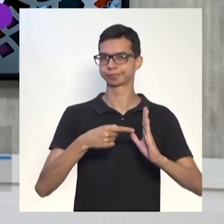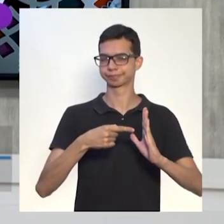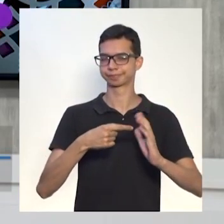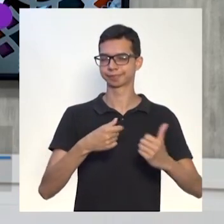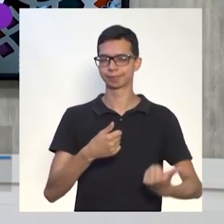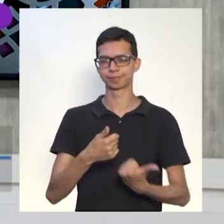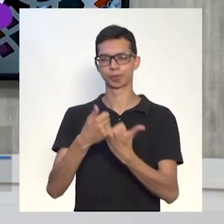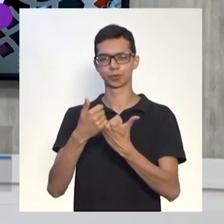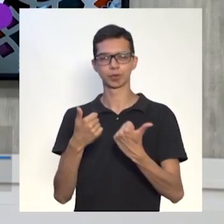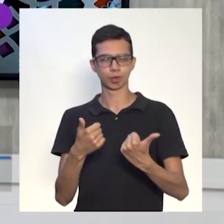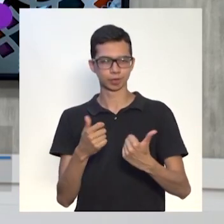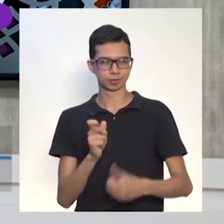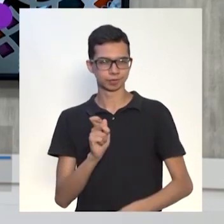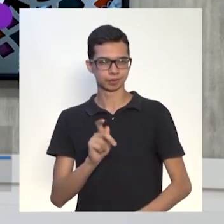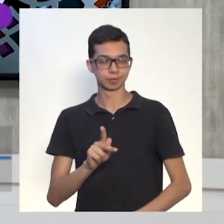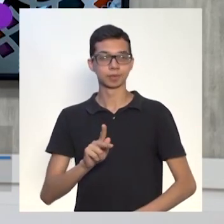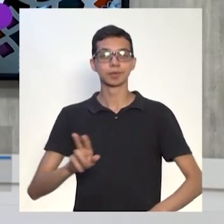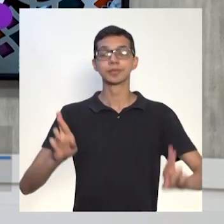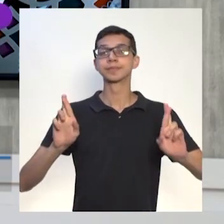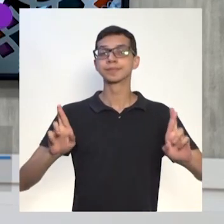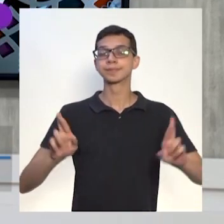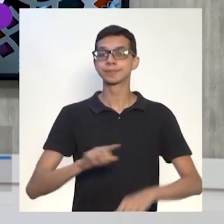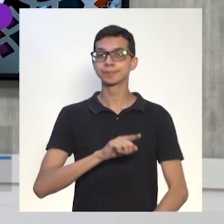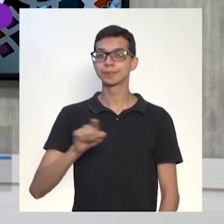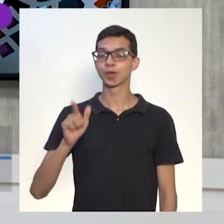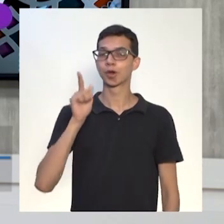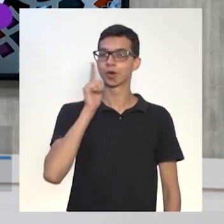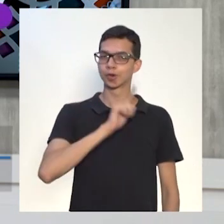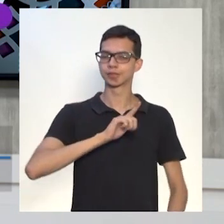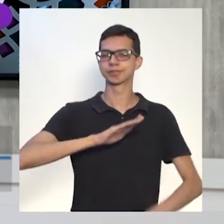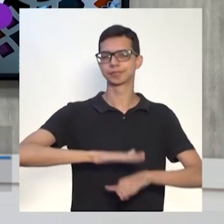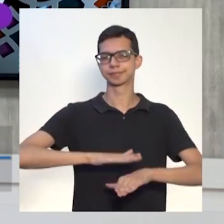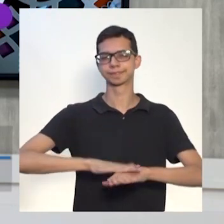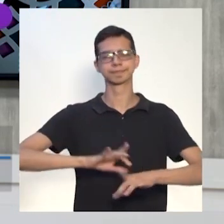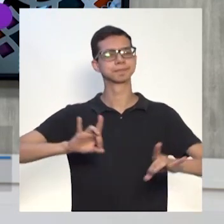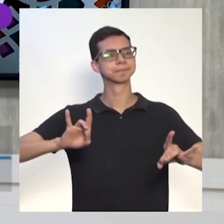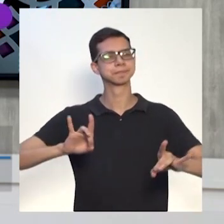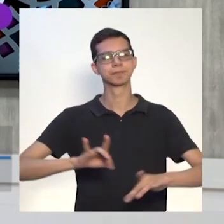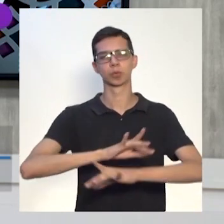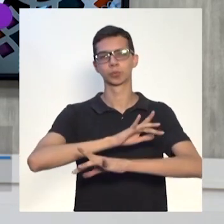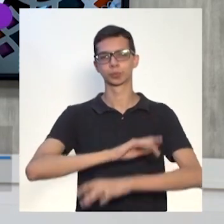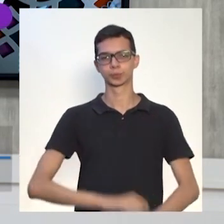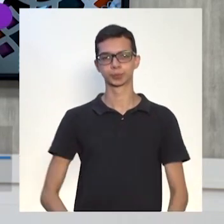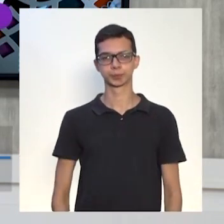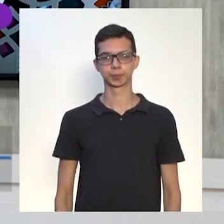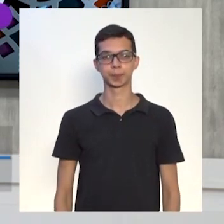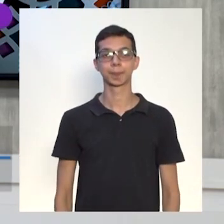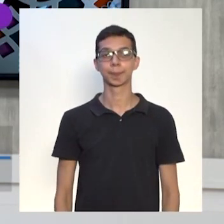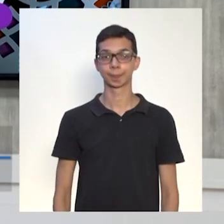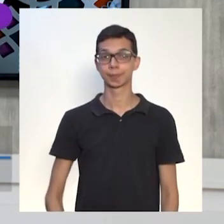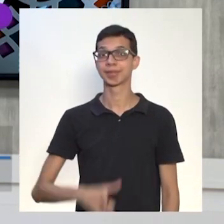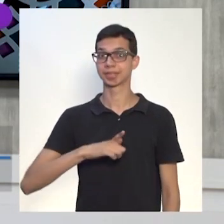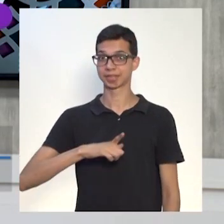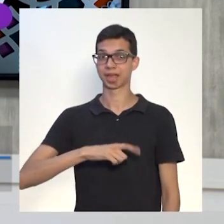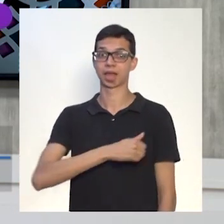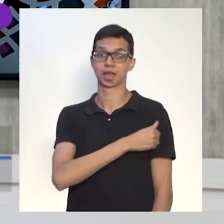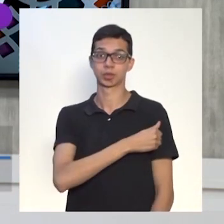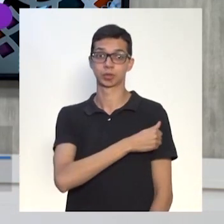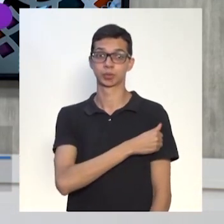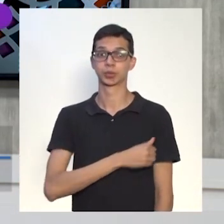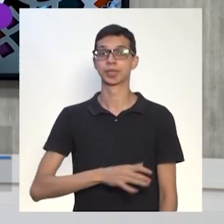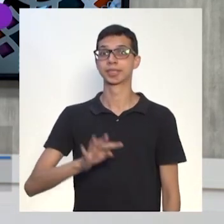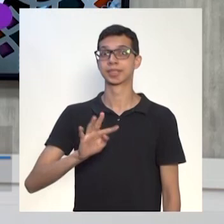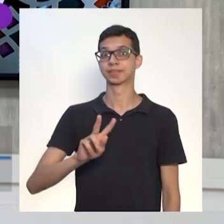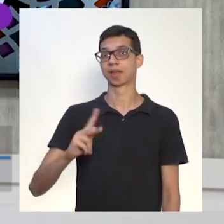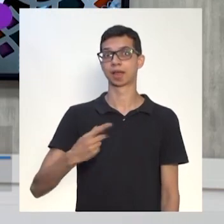E eu espero que vocês consigam executar essa tarefa com tranquilidade. Gente hiperativo, aluno que é TDAH igual eu,